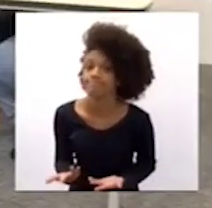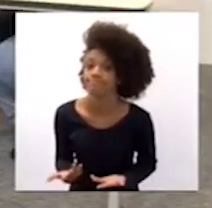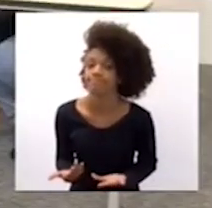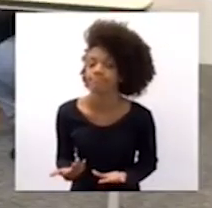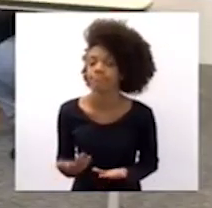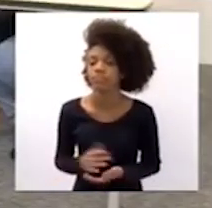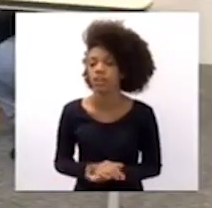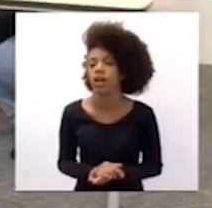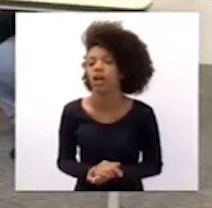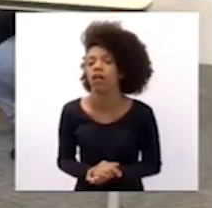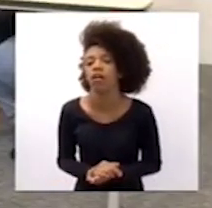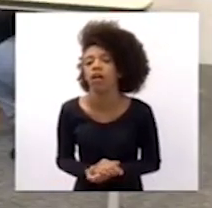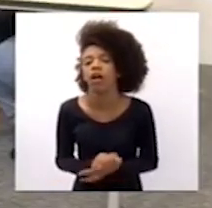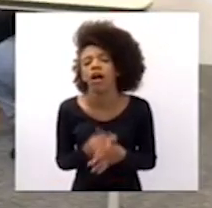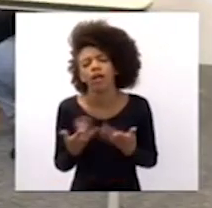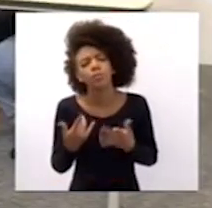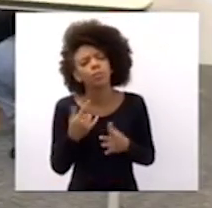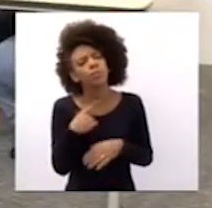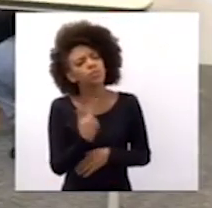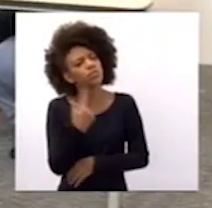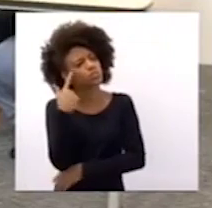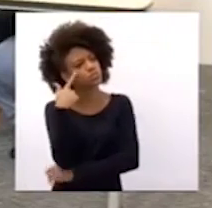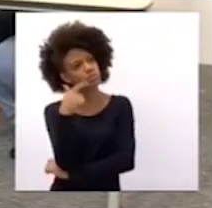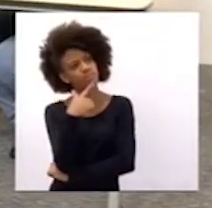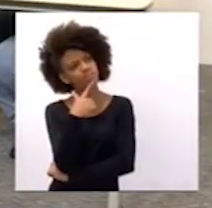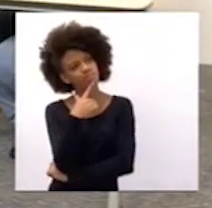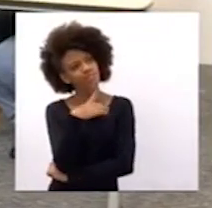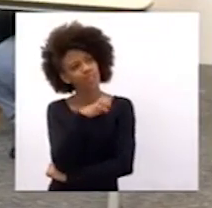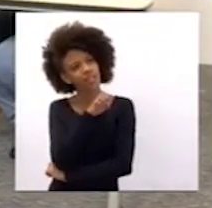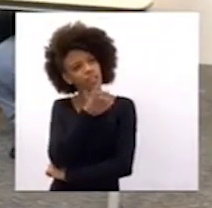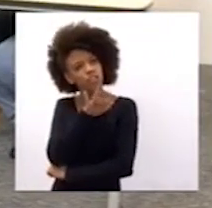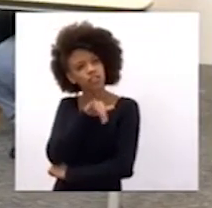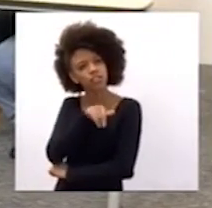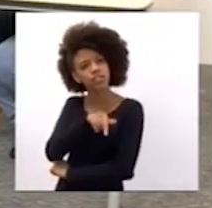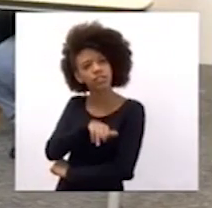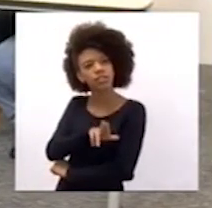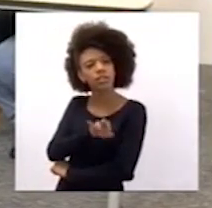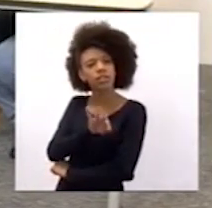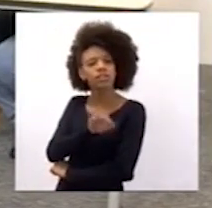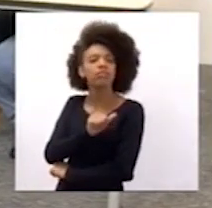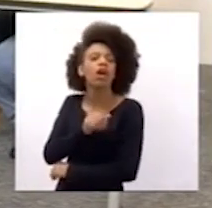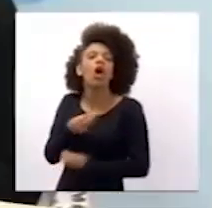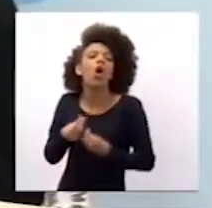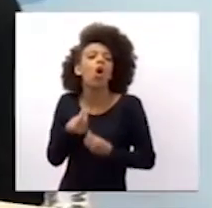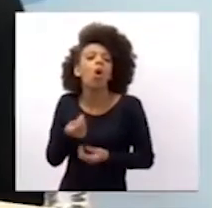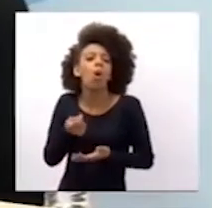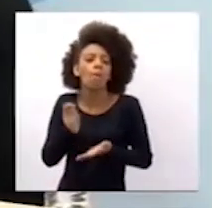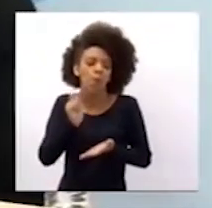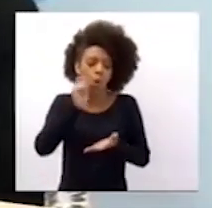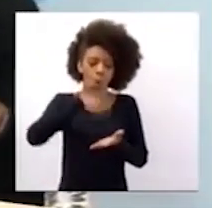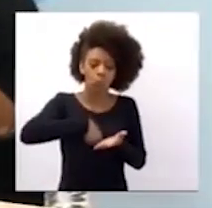no ambiente virtual, né, quando a gente pensa, né, na etiqueta, como seria esse contrato virtual? Porque a gente tem um contrato pedagógico